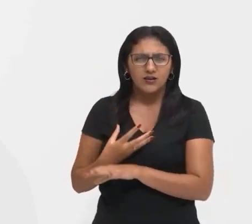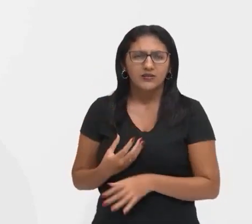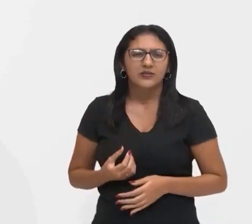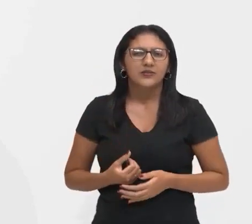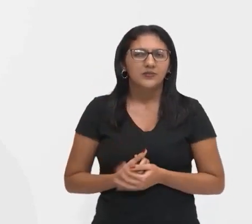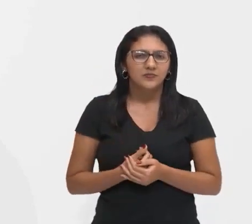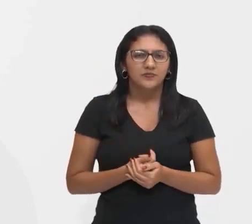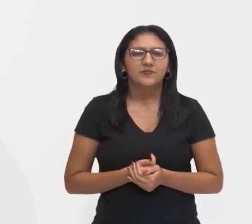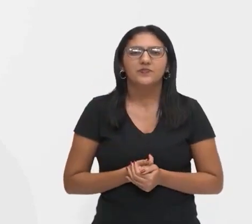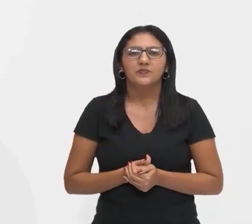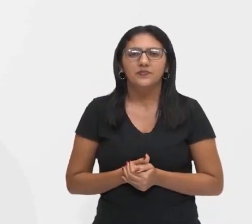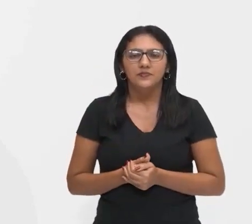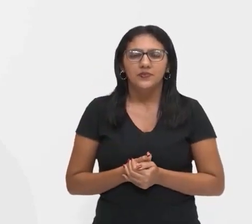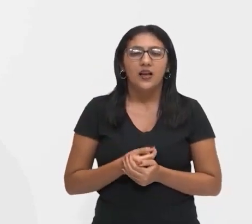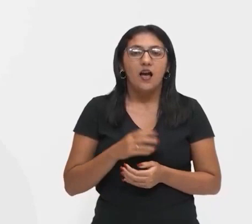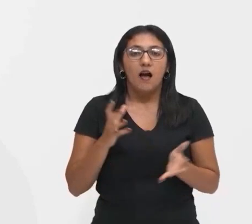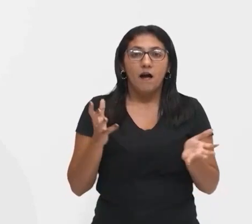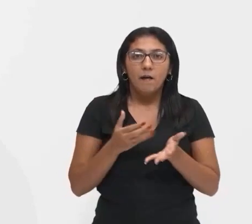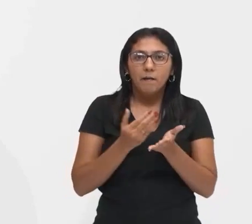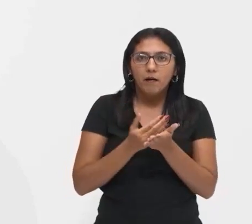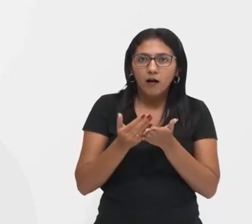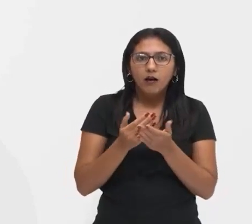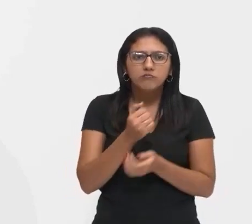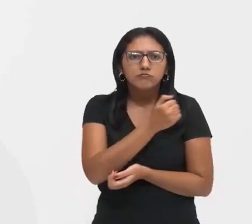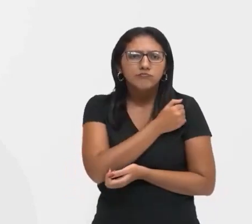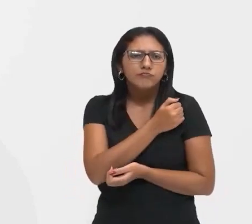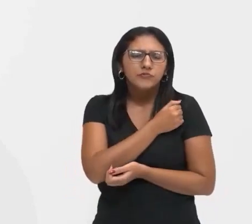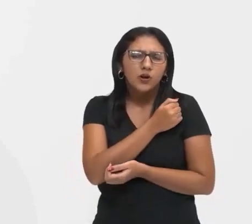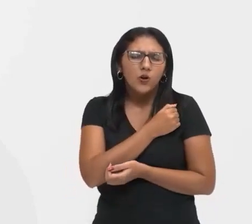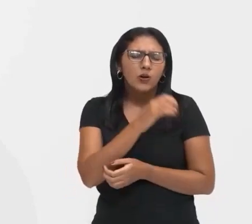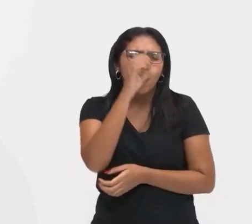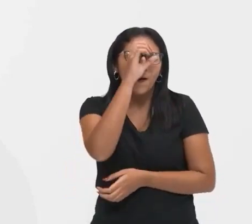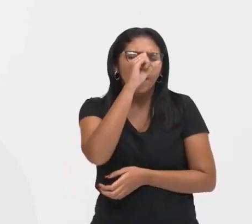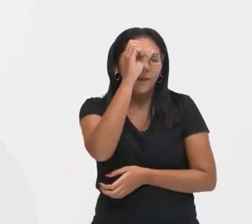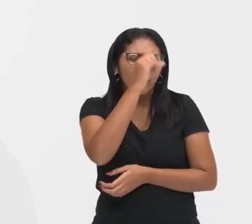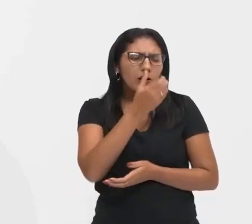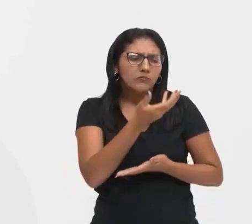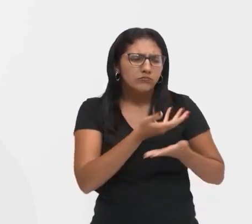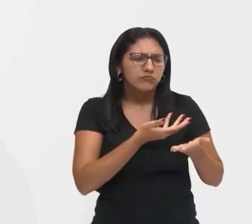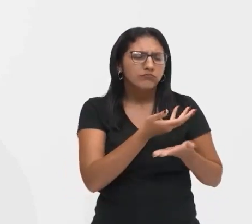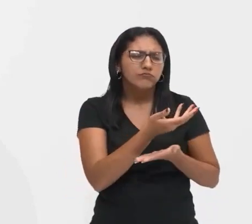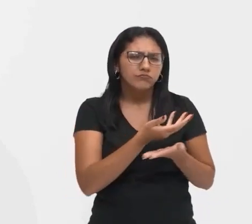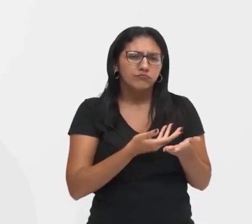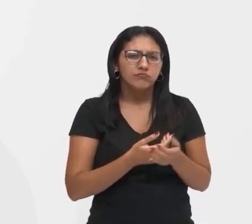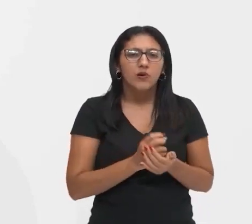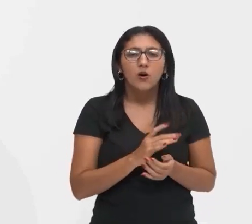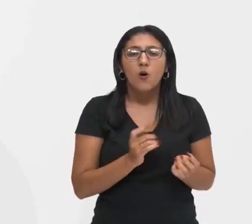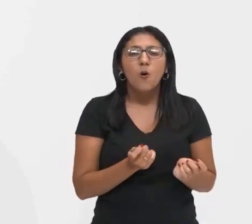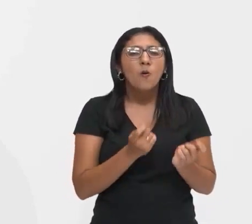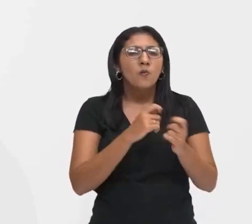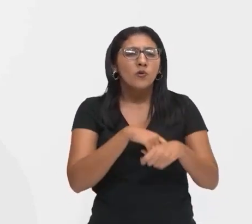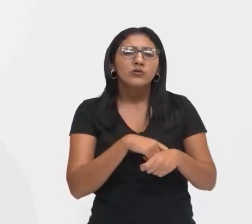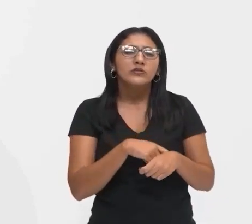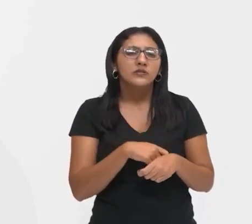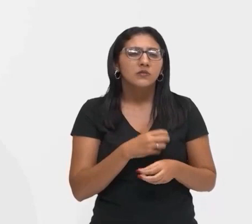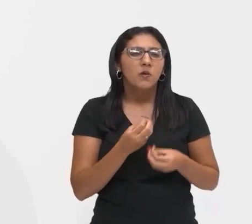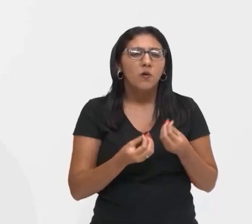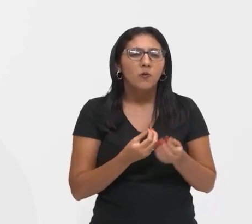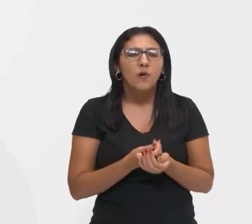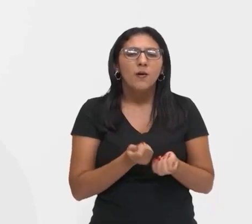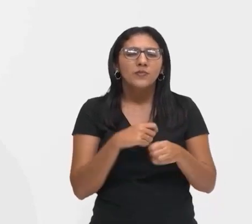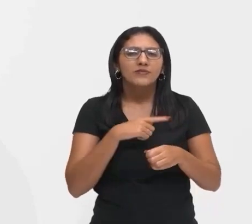alunos passam a aprender um com o outro. Isso somente é possível de acontecer pela possibilidade